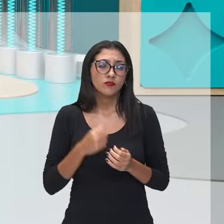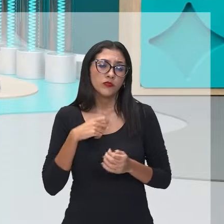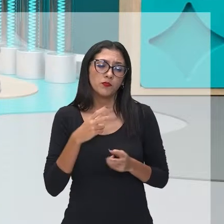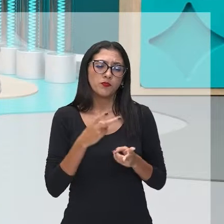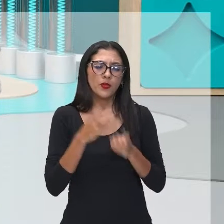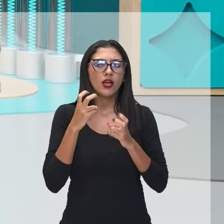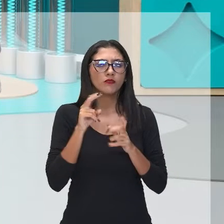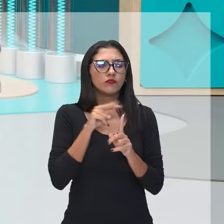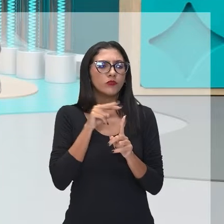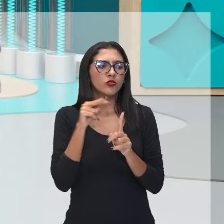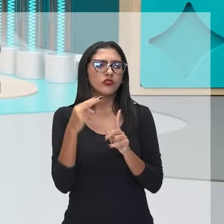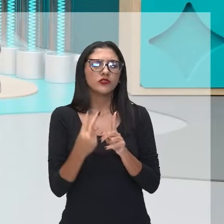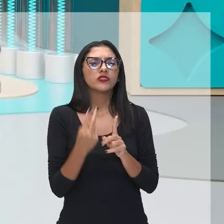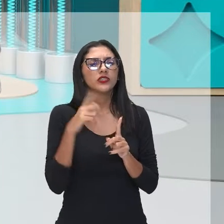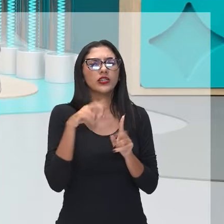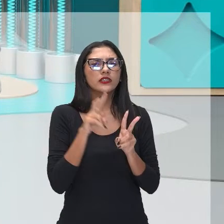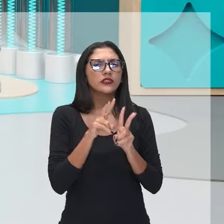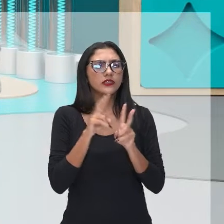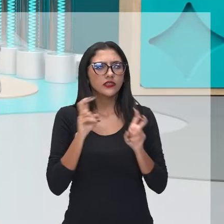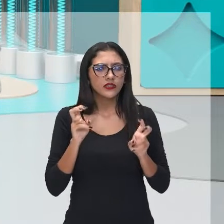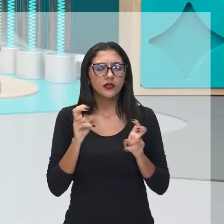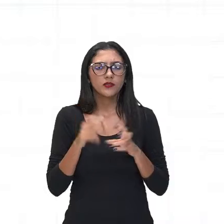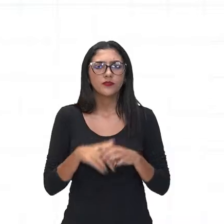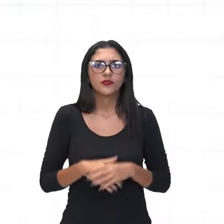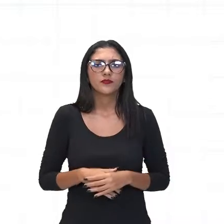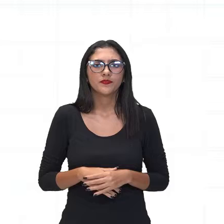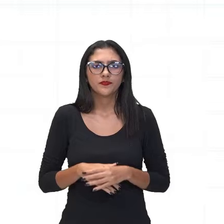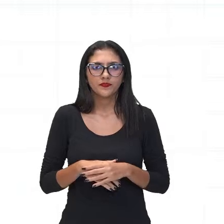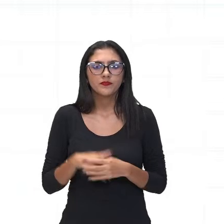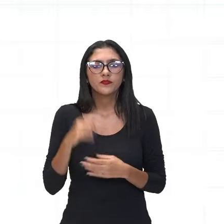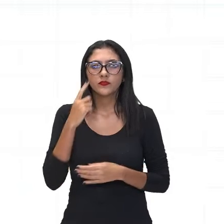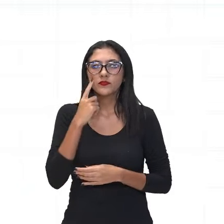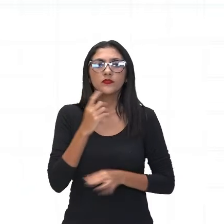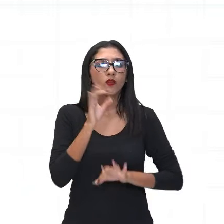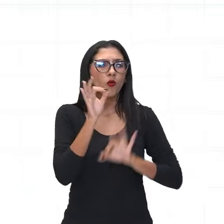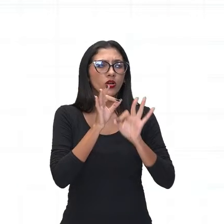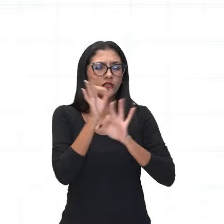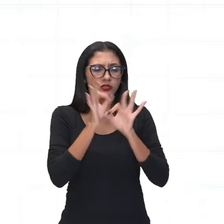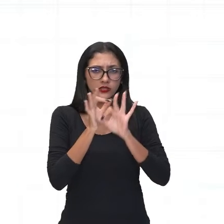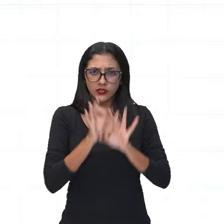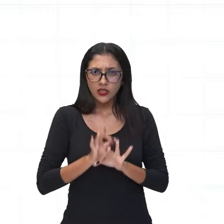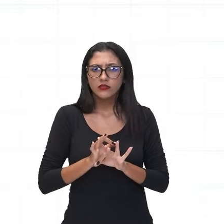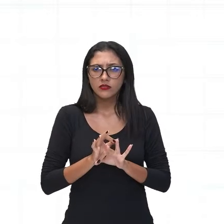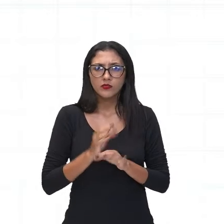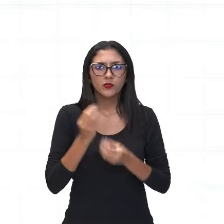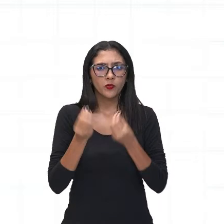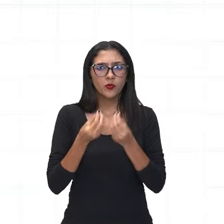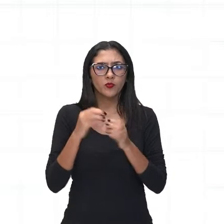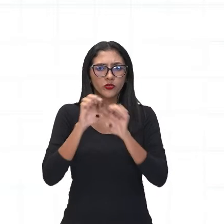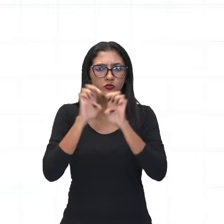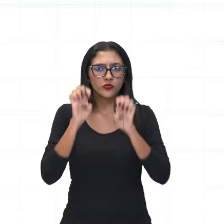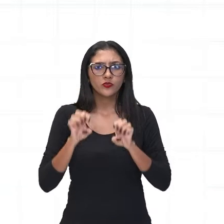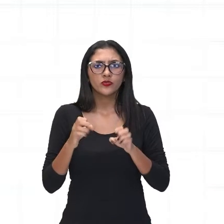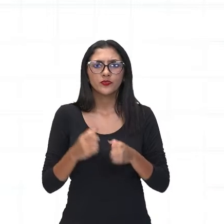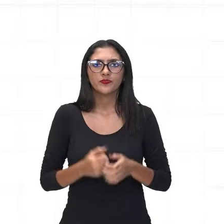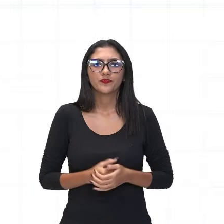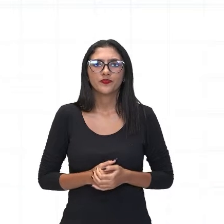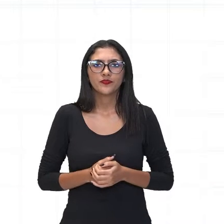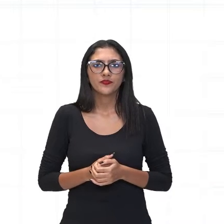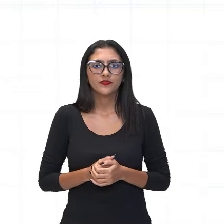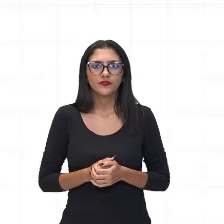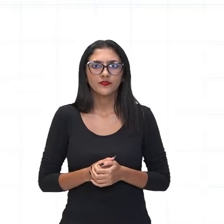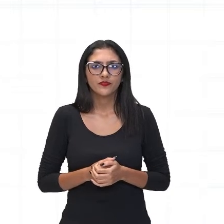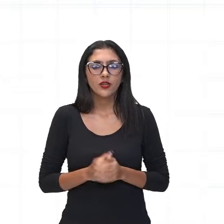vista em relação ao tema. Colocando aí para vocês, olha só, esse passo a passo dessa movimentação, nós podemos adotar um ponto de